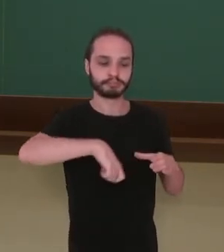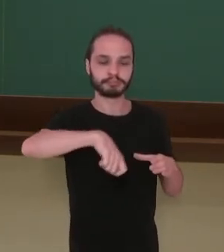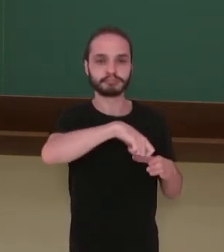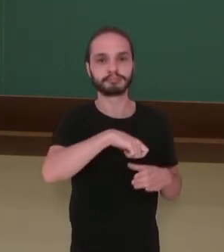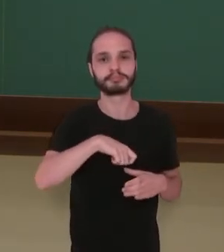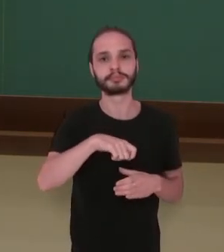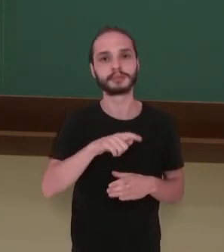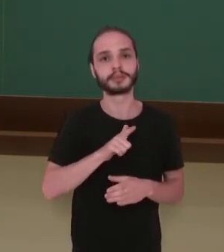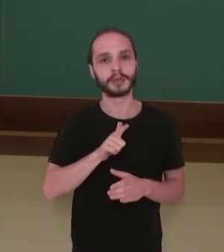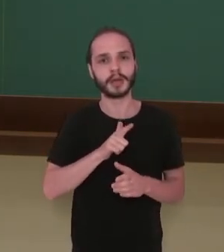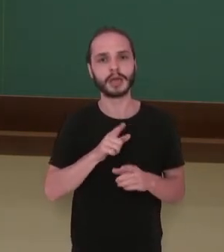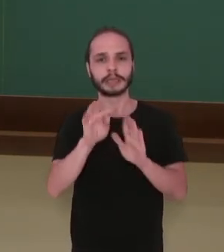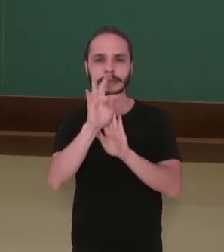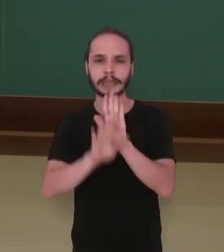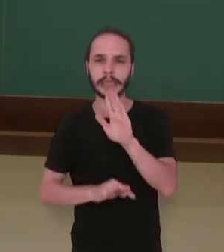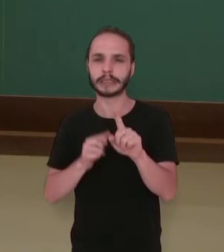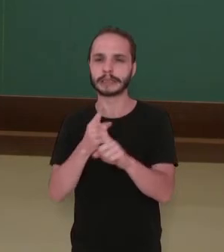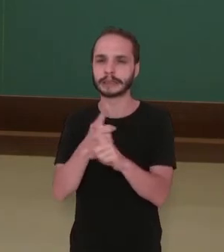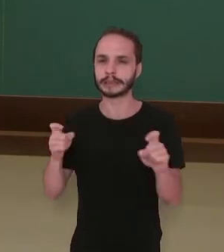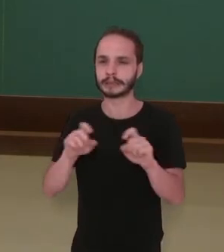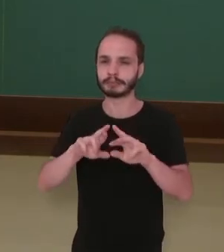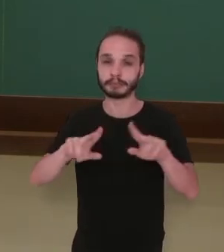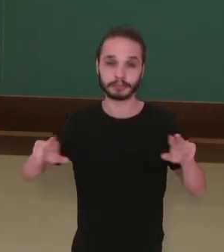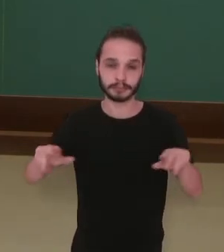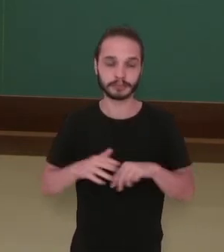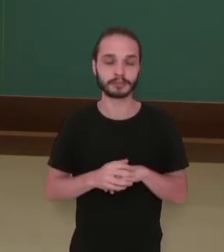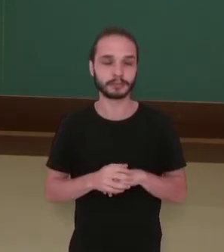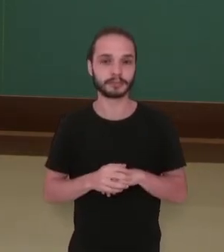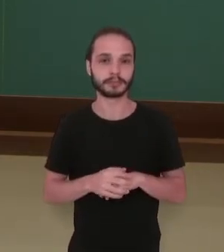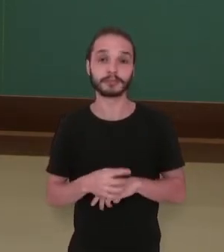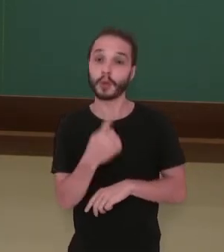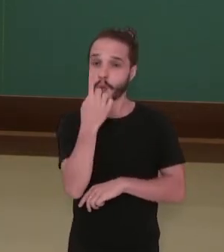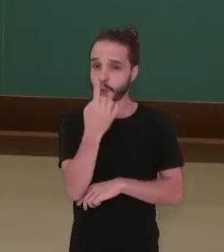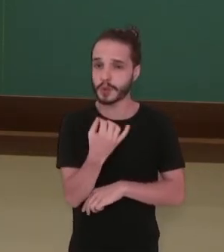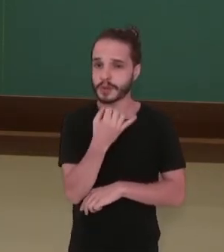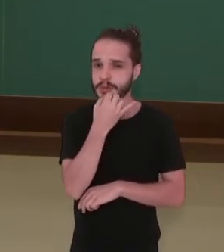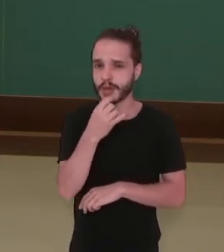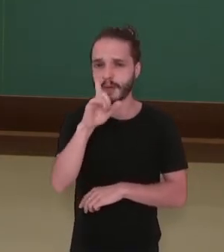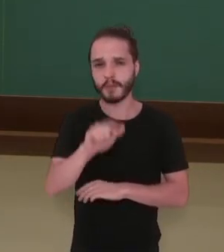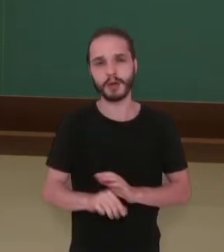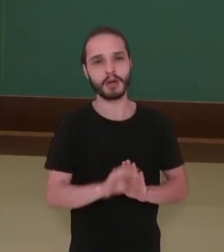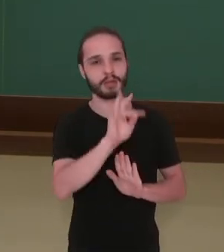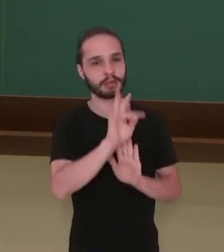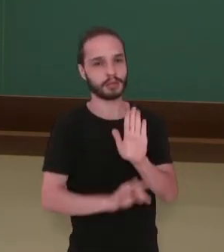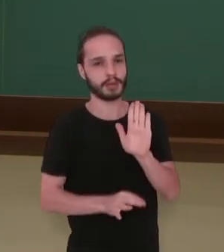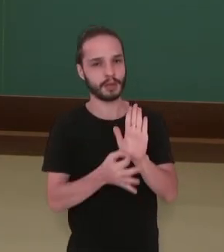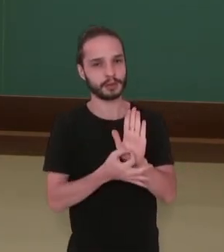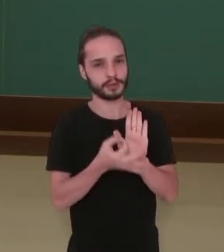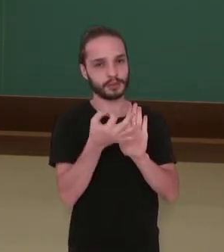textos científicos, etc. Um deles é o artigo de opinião.